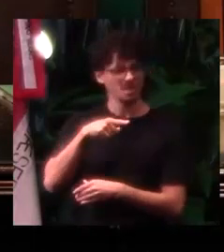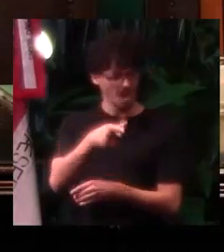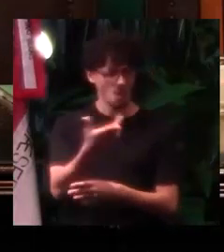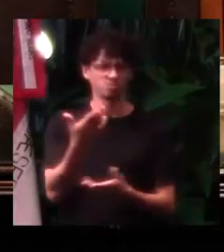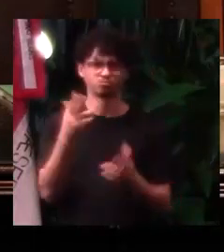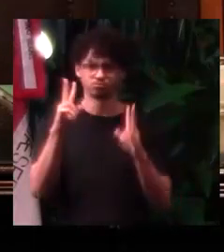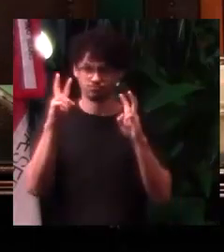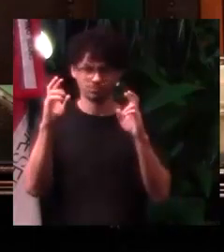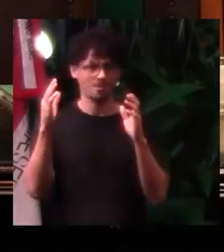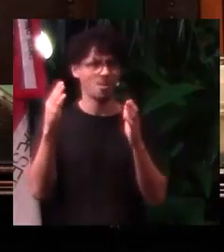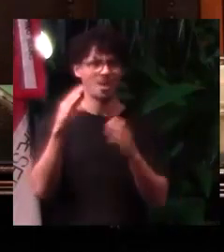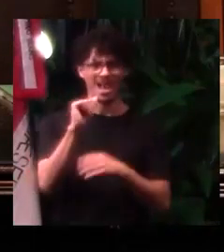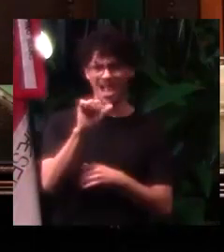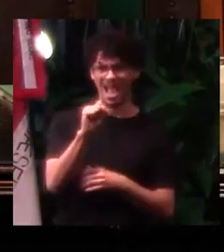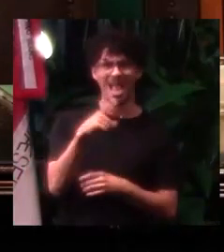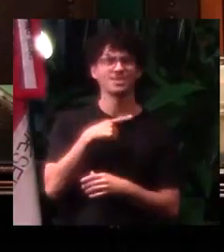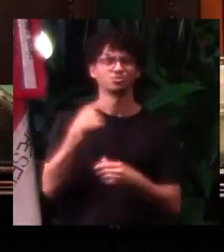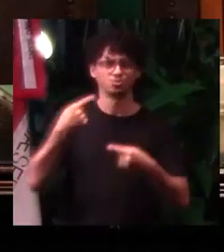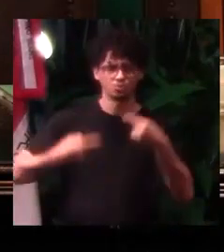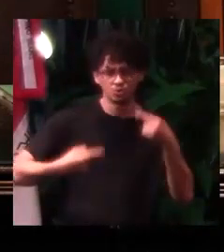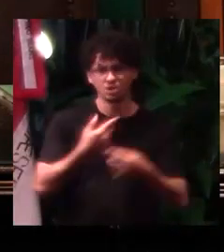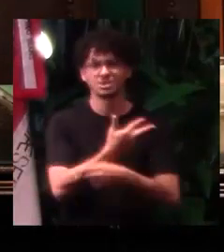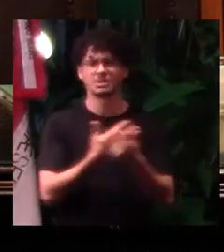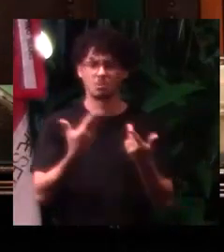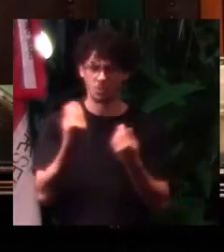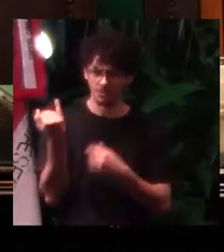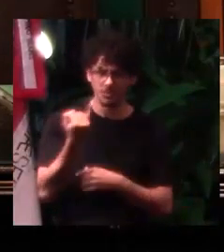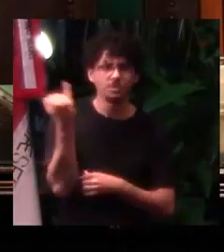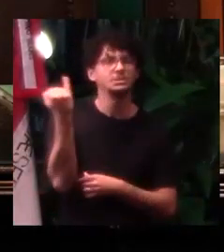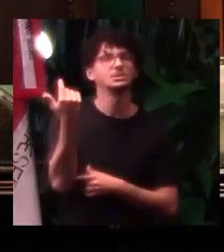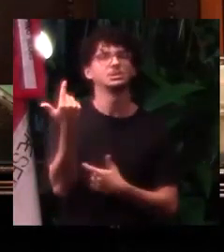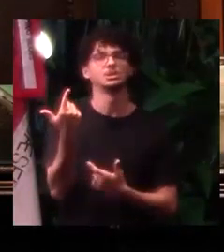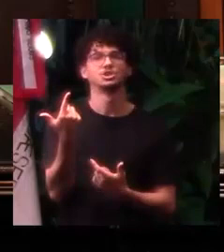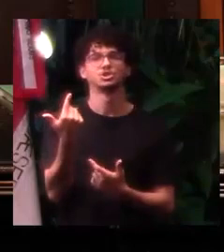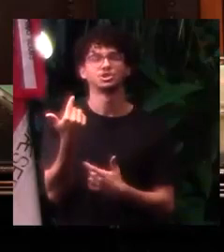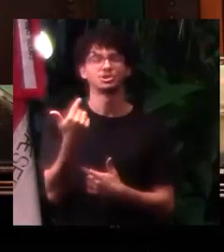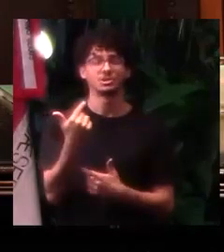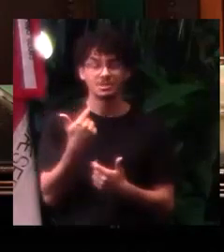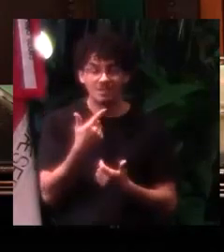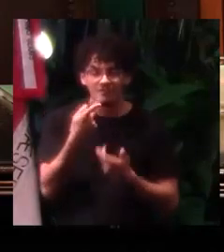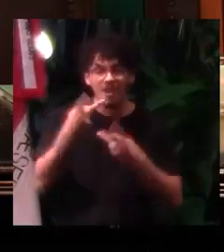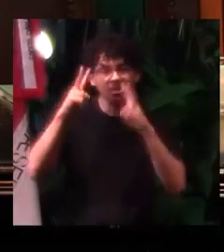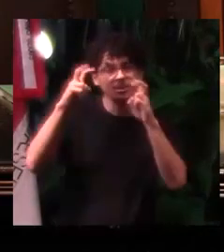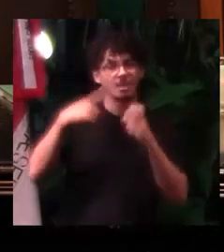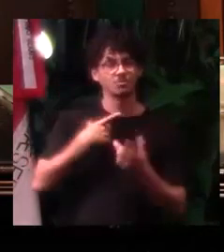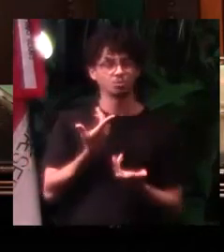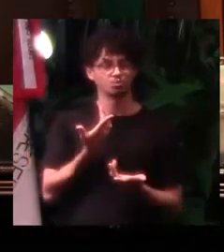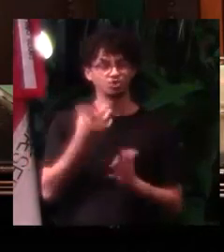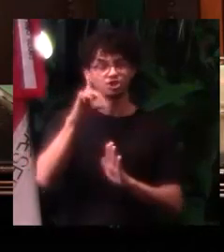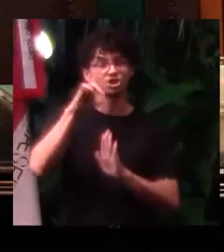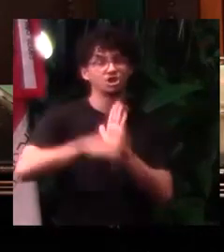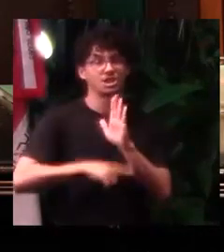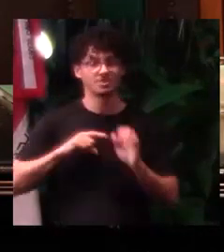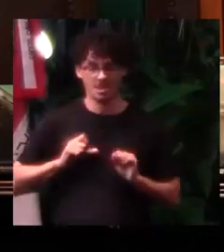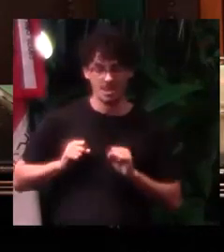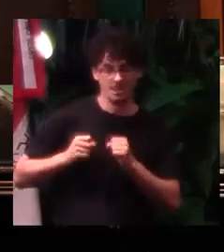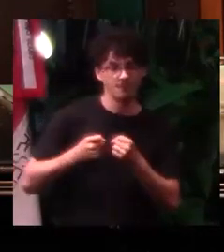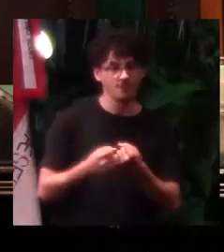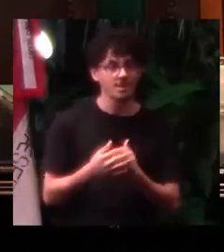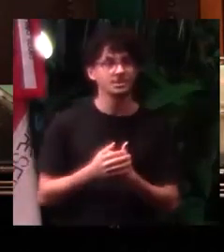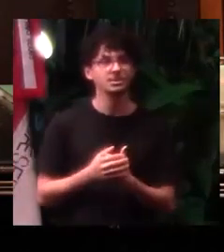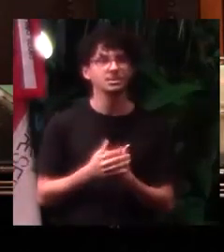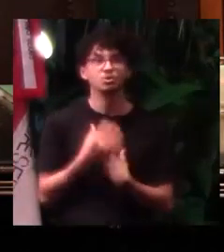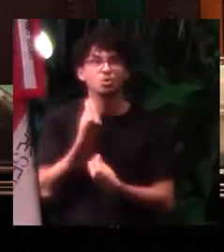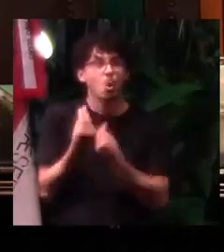importante, que revoluciona a questão do direito à defesa. Né? É um leading case importante. E a forma como ele